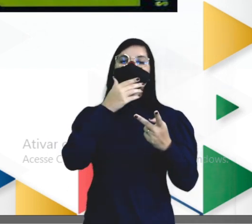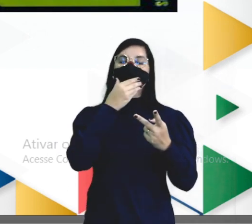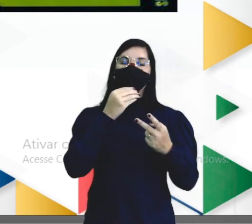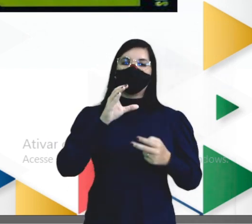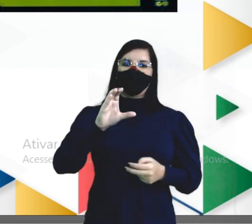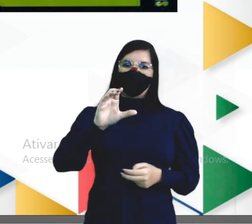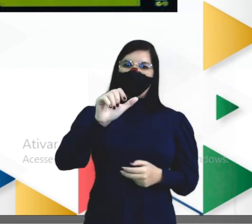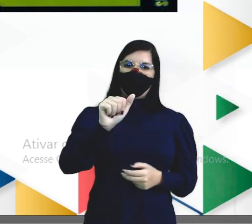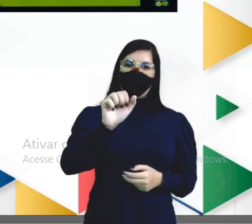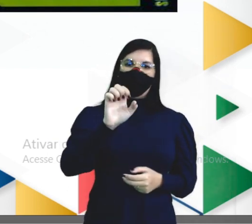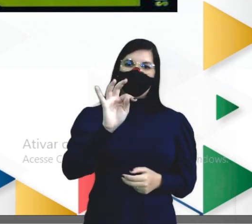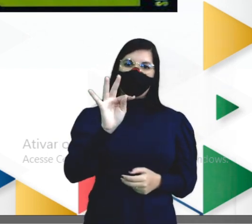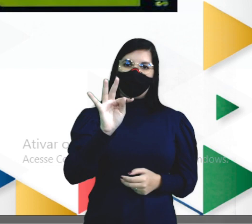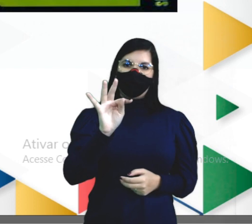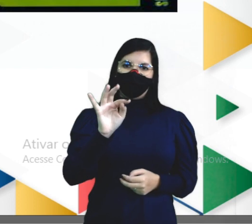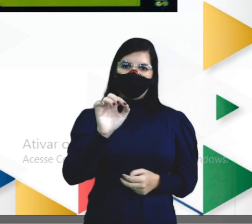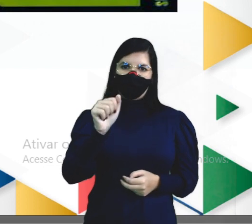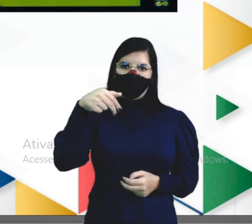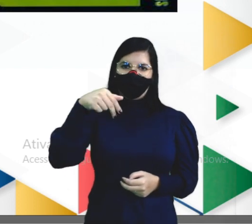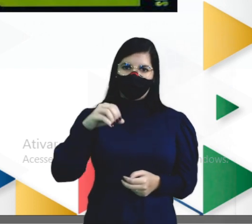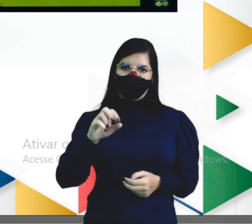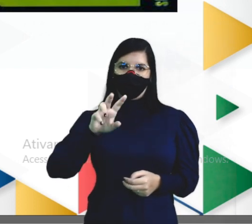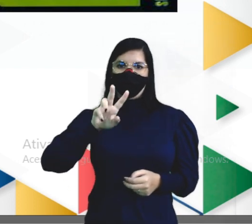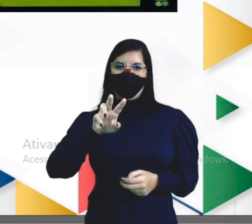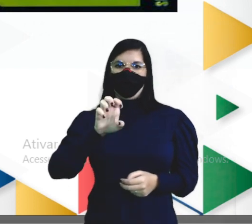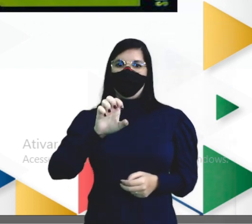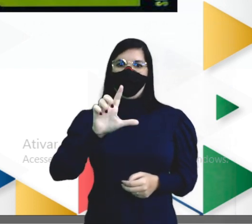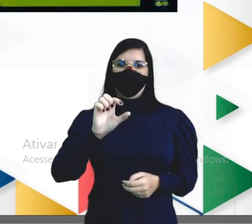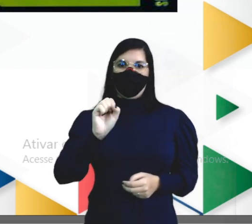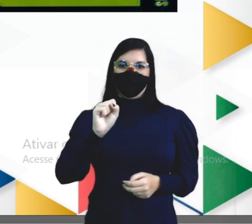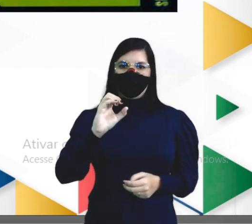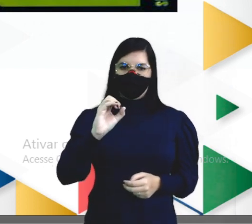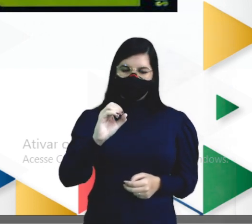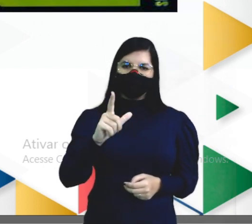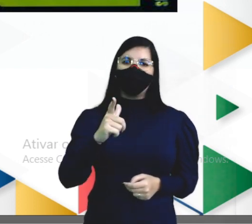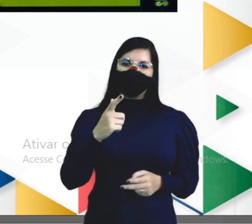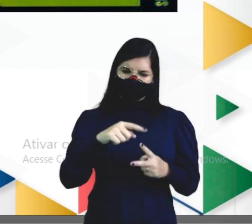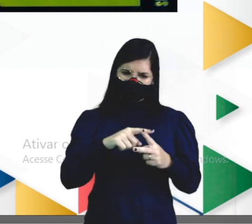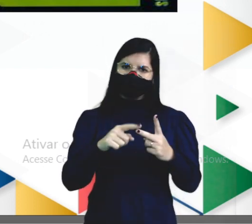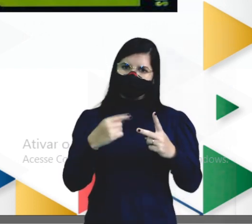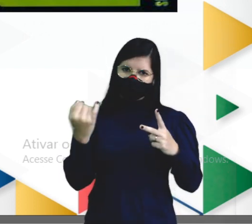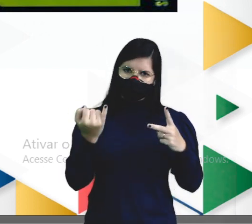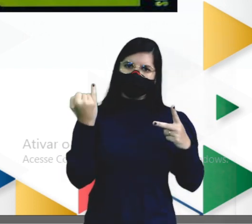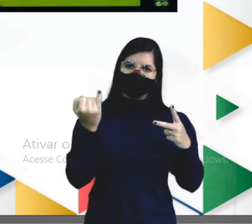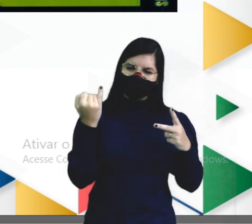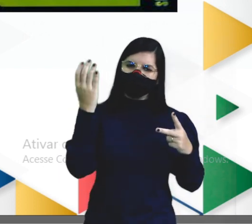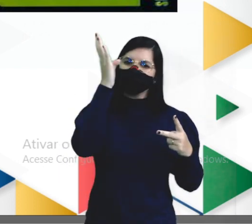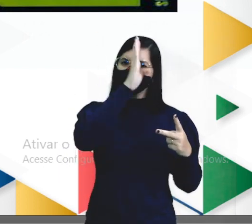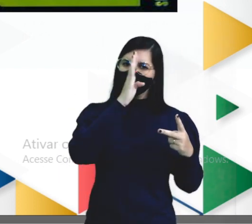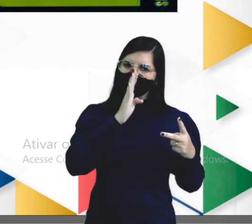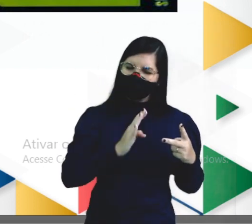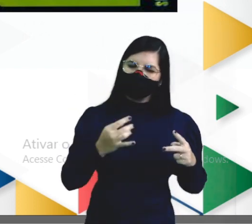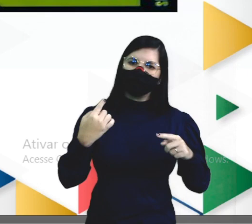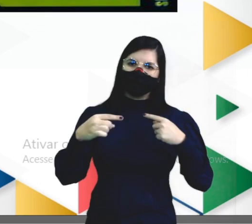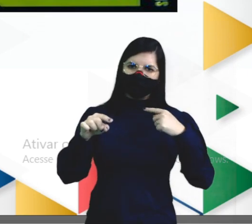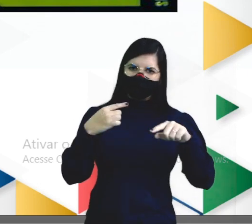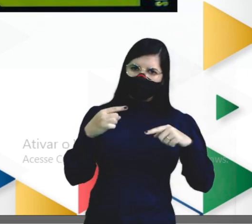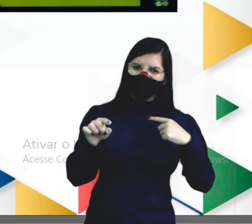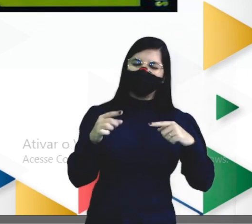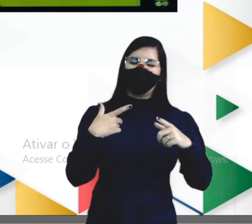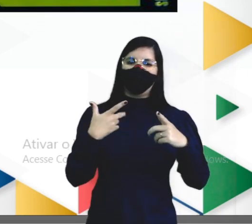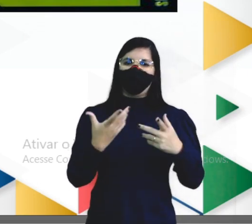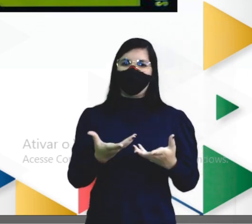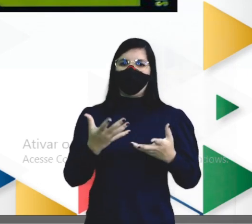da música, que até a gente diz assim que a música deve muito a esses dois. A música brasileira teve